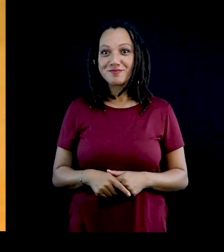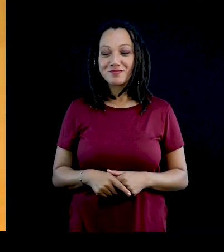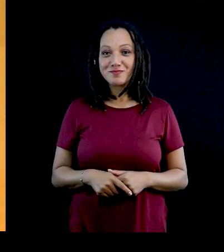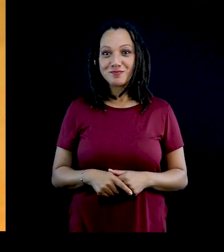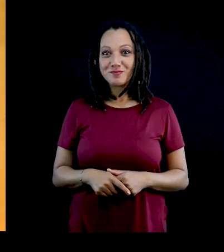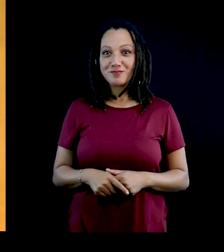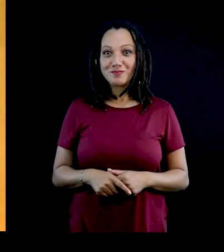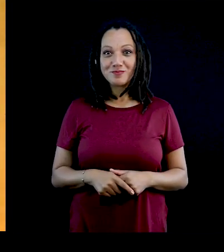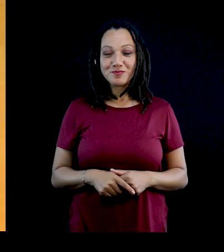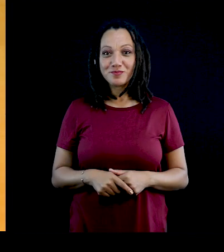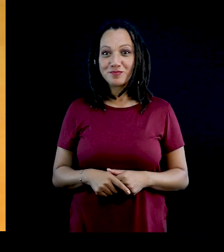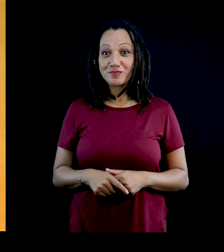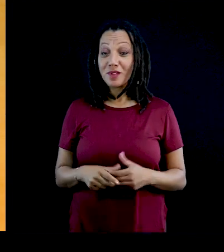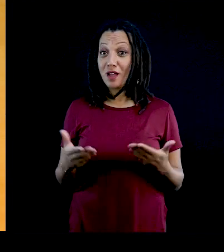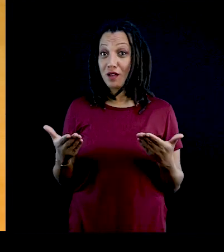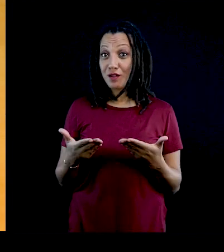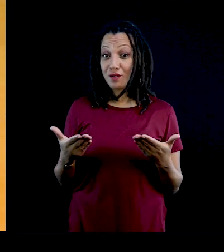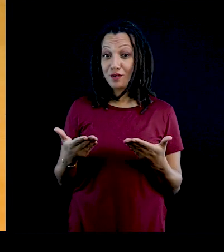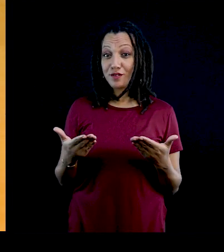fora eu vou colocar